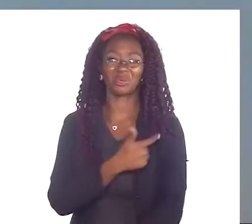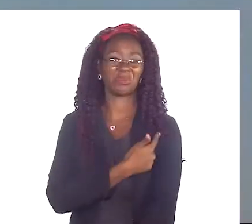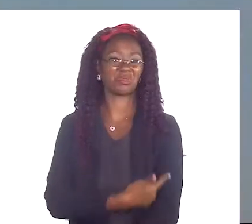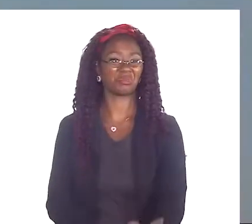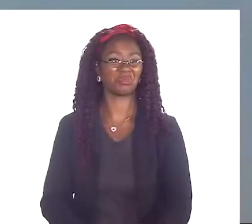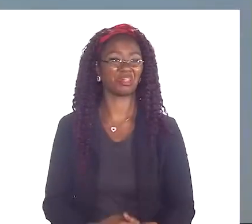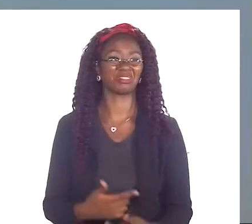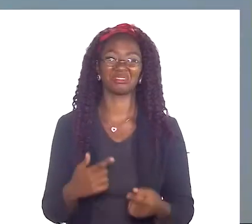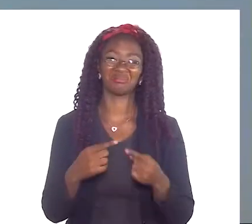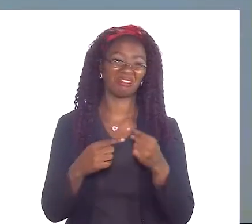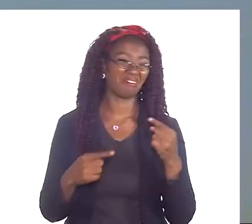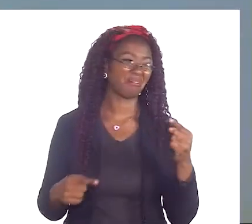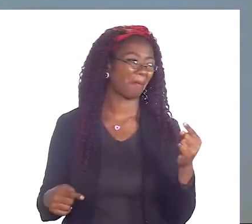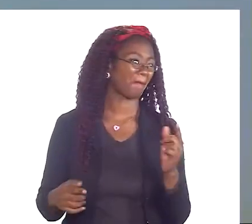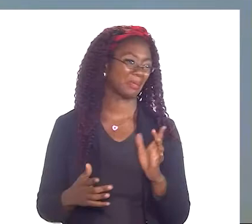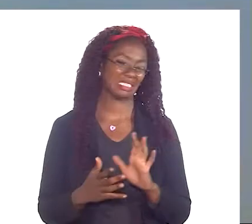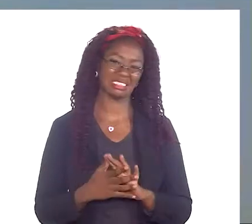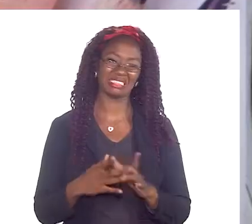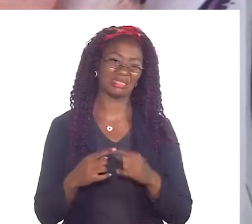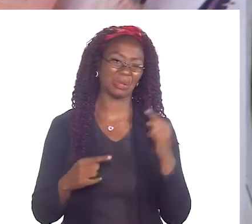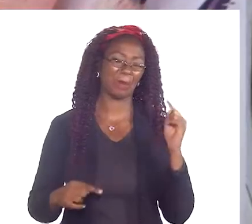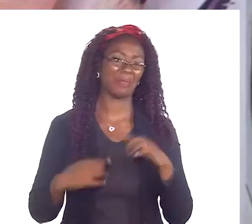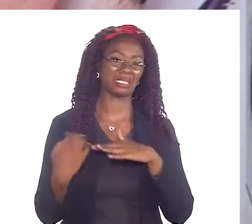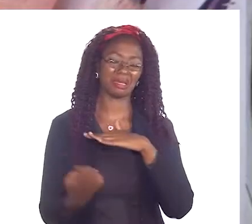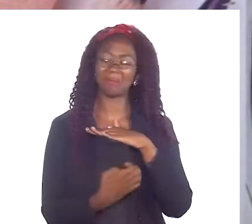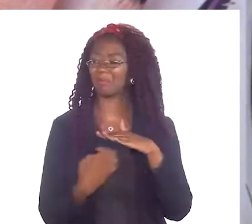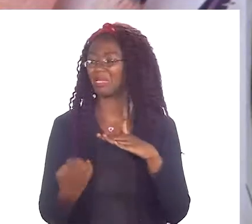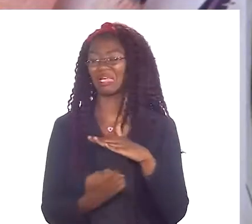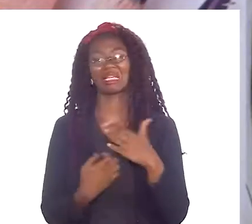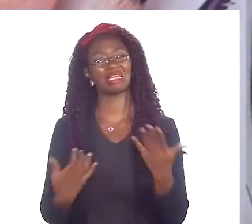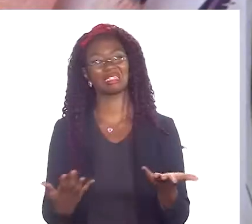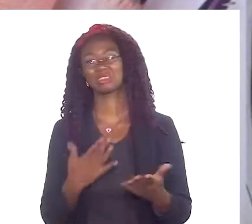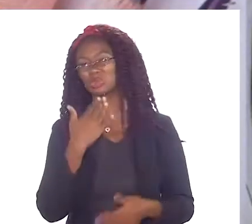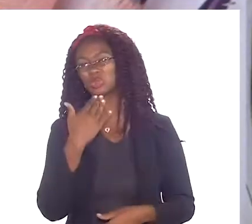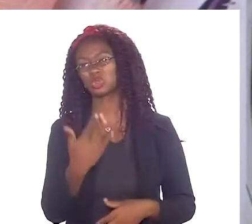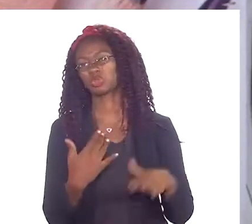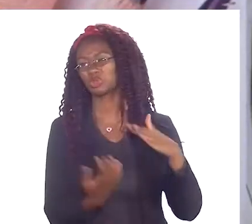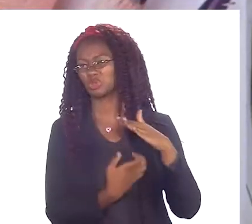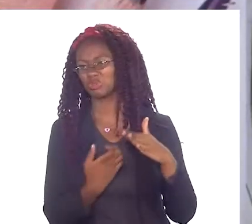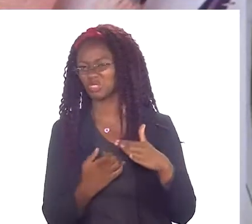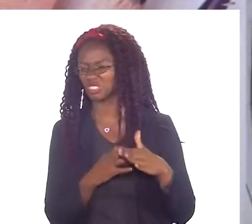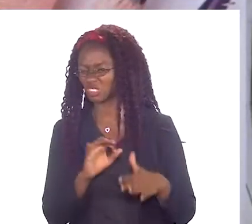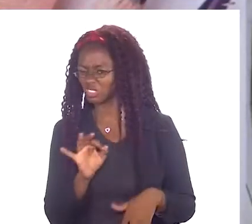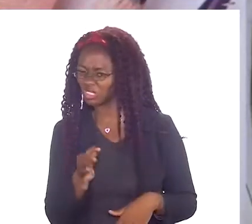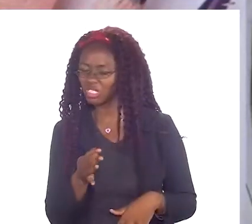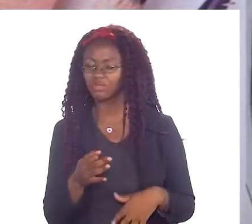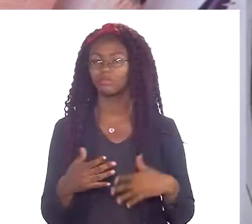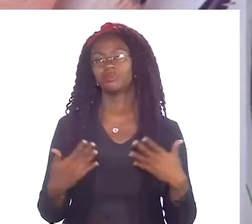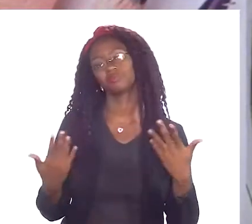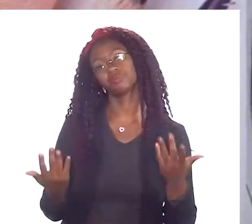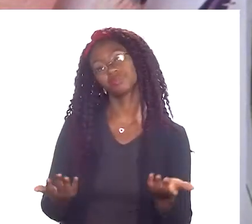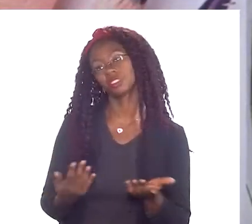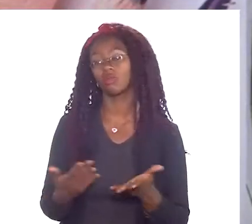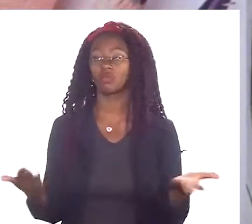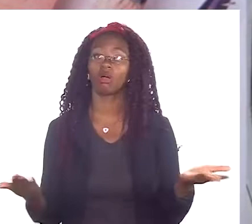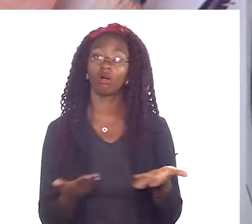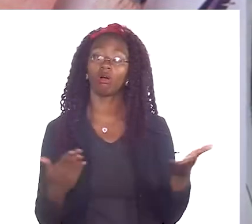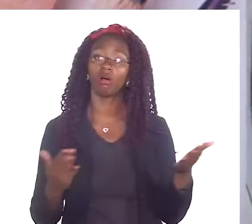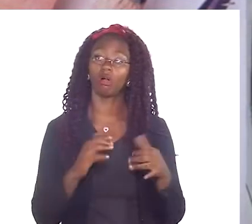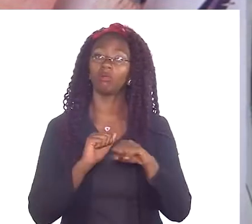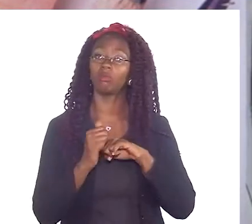tem uma postura que não condiz com a missão da empresa, enfim, com o perfil da empresa, não é isso? E diante